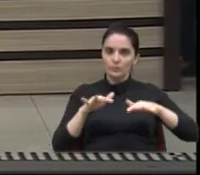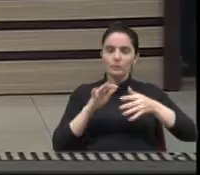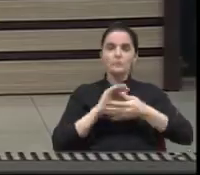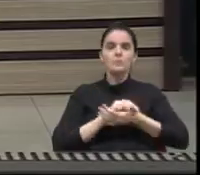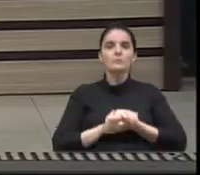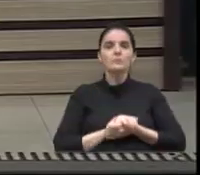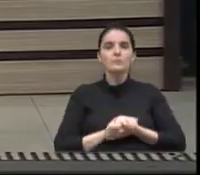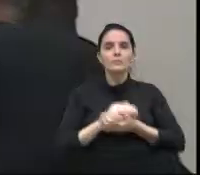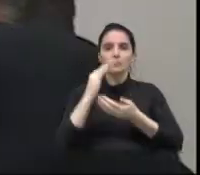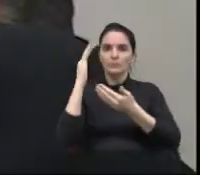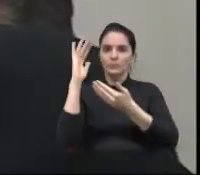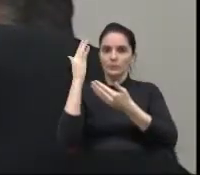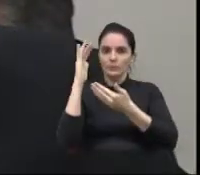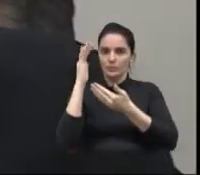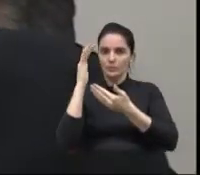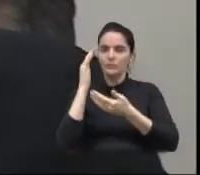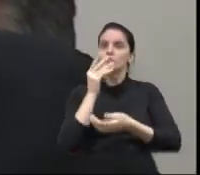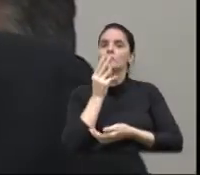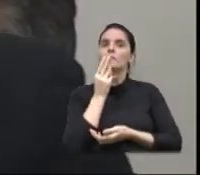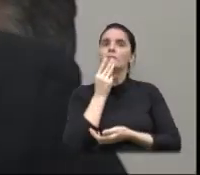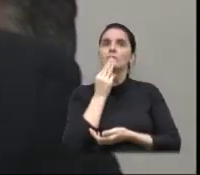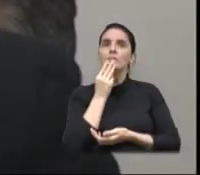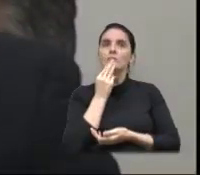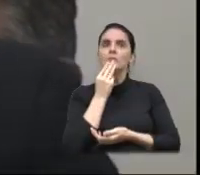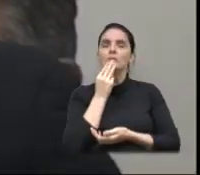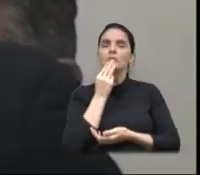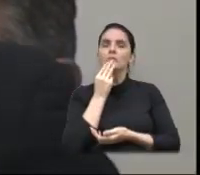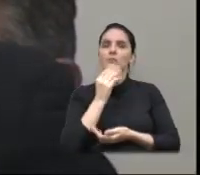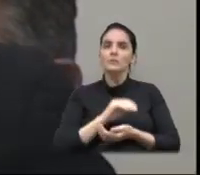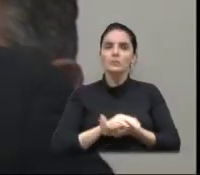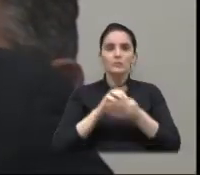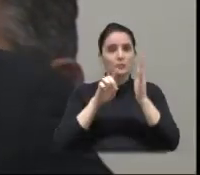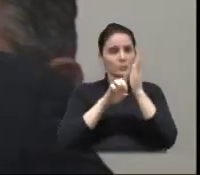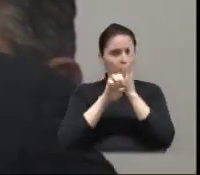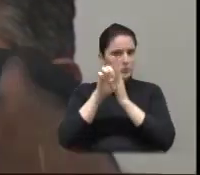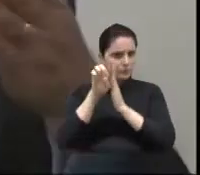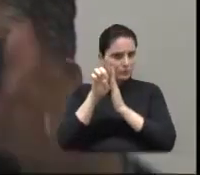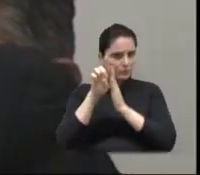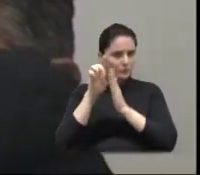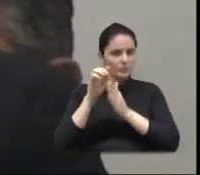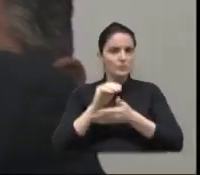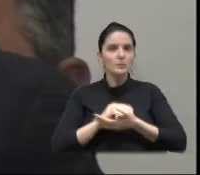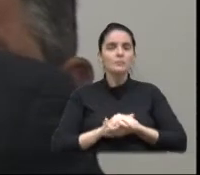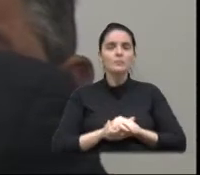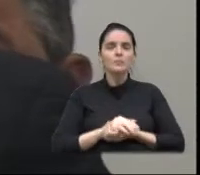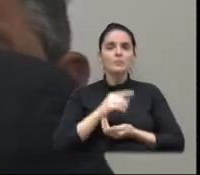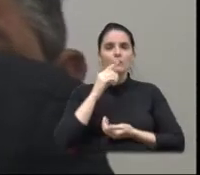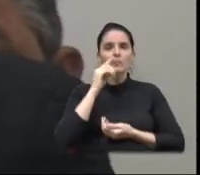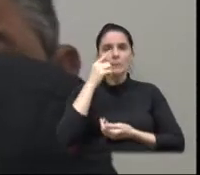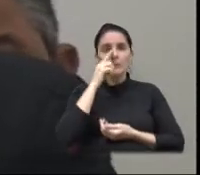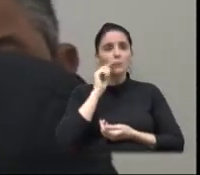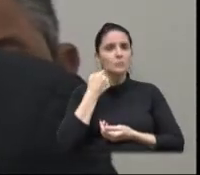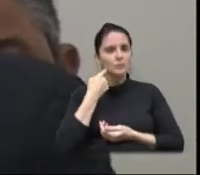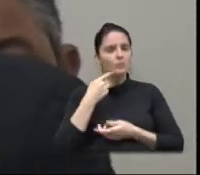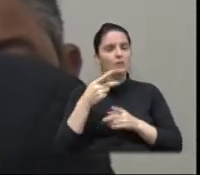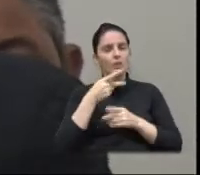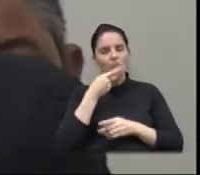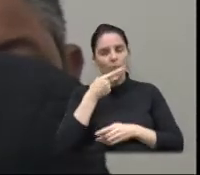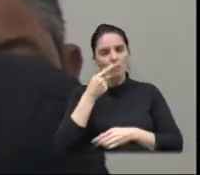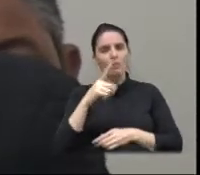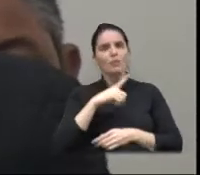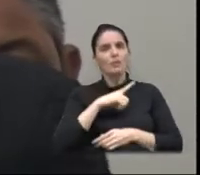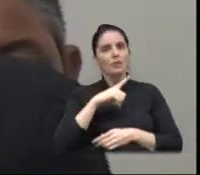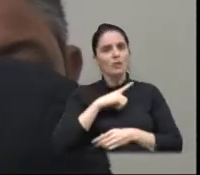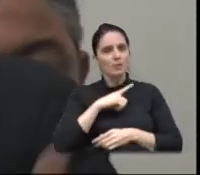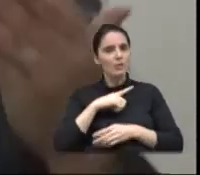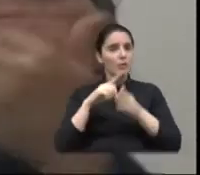Quero parabenizar o vereador Vaguinho pelo requerimento e dizer que eu tenho um requerimento de igual teor e a resposta